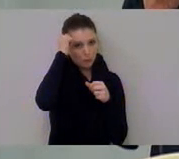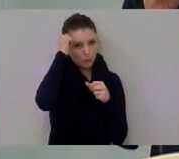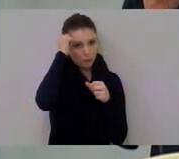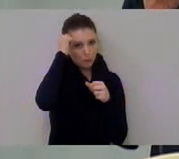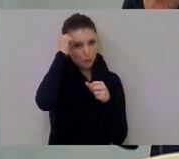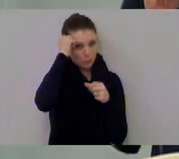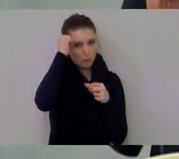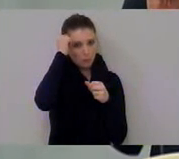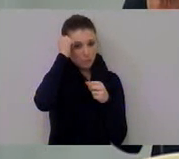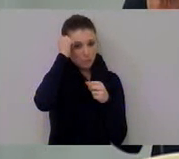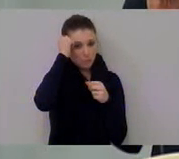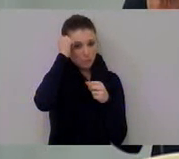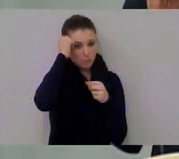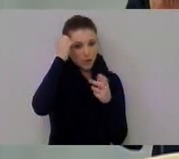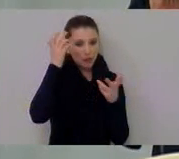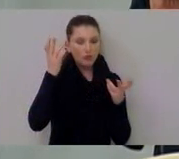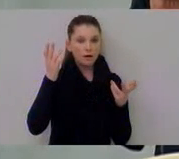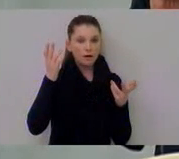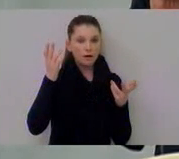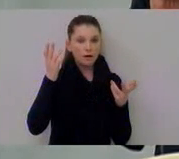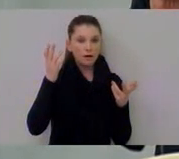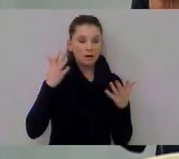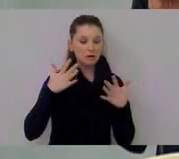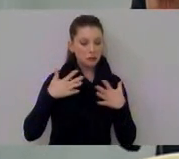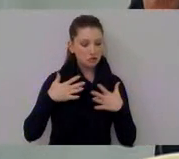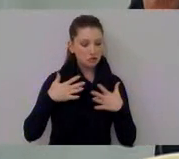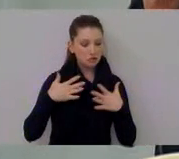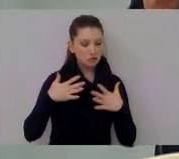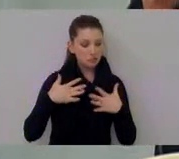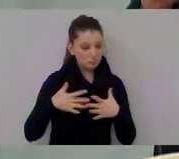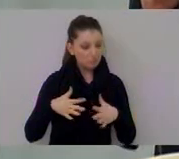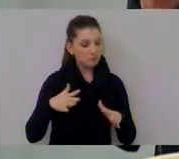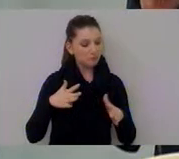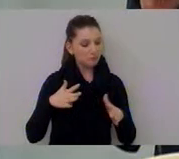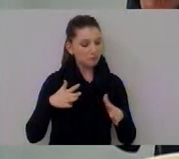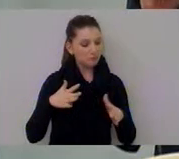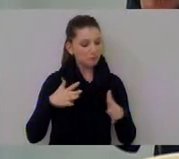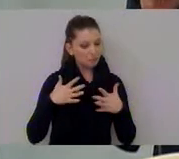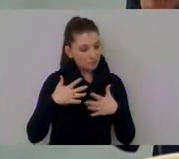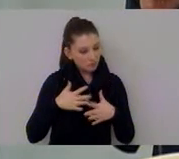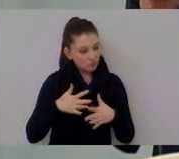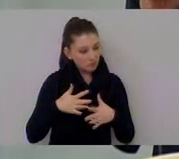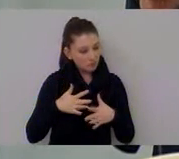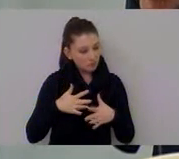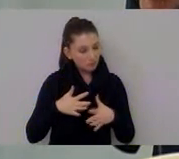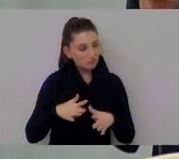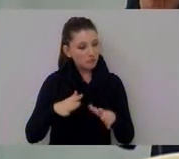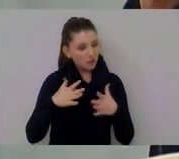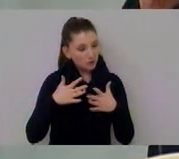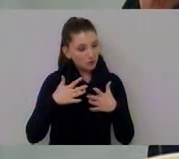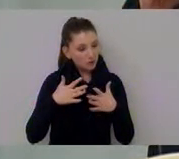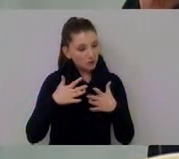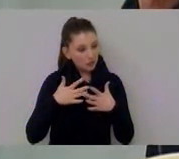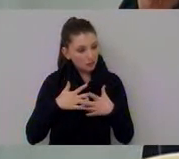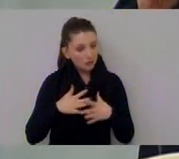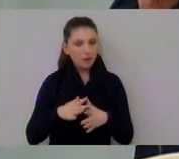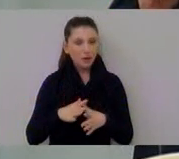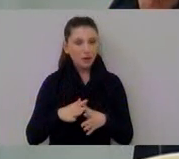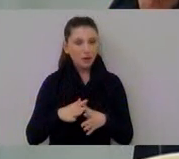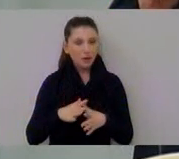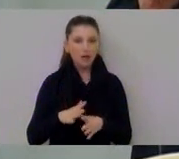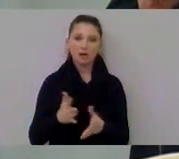lerdeando, que elas têm que pegar essa demanda depois de 90 dias,